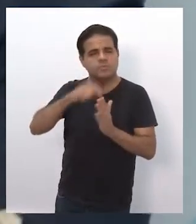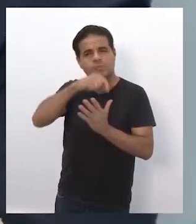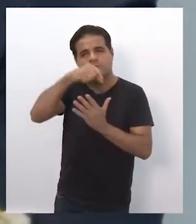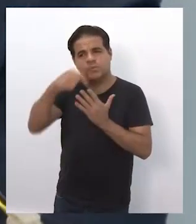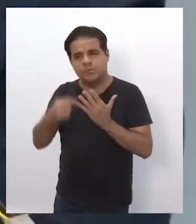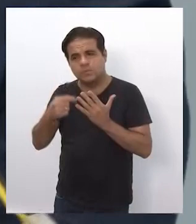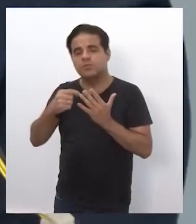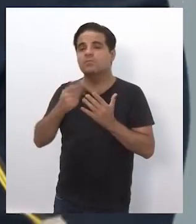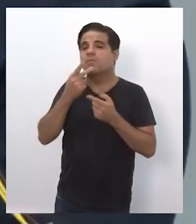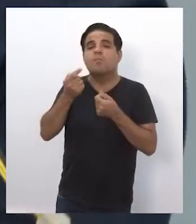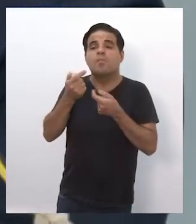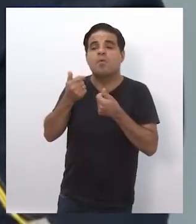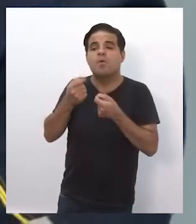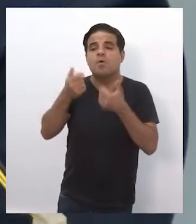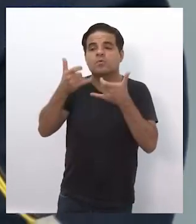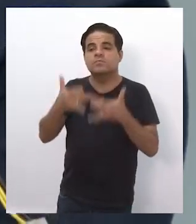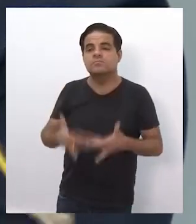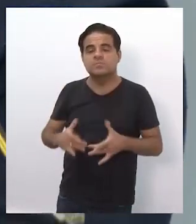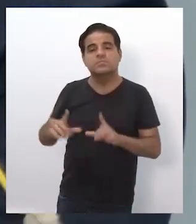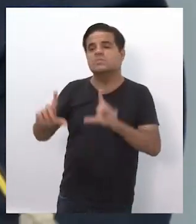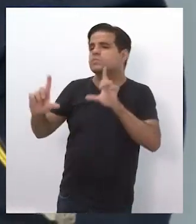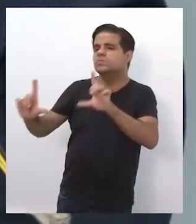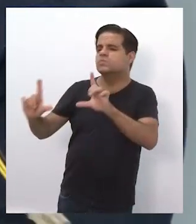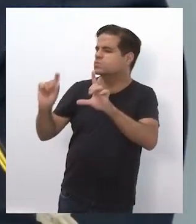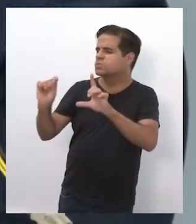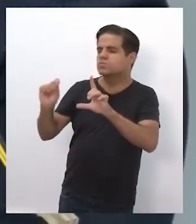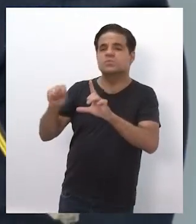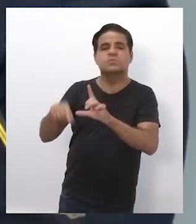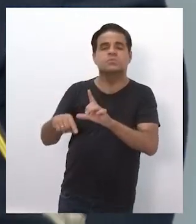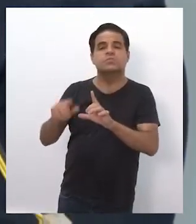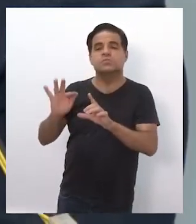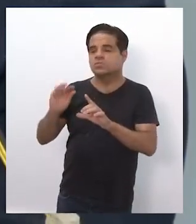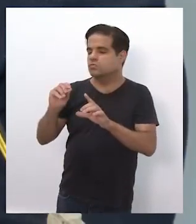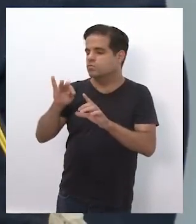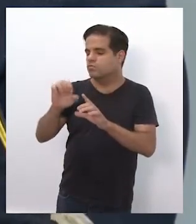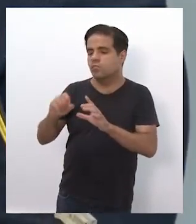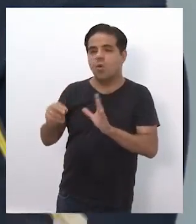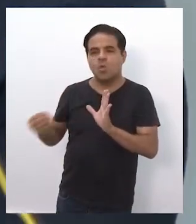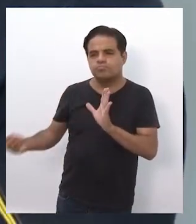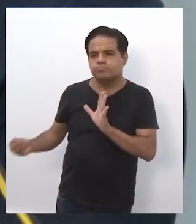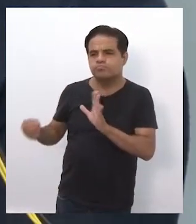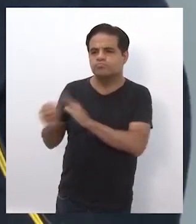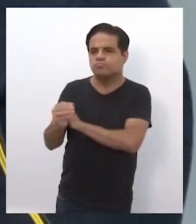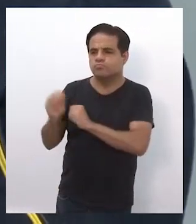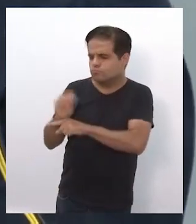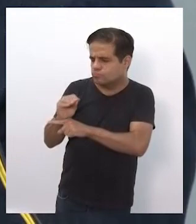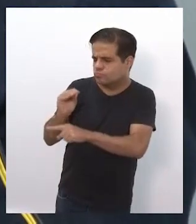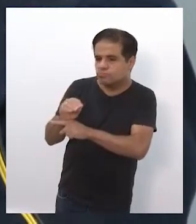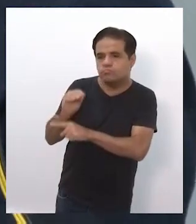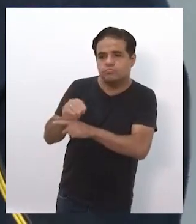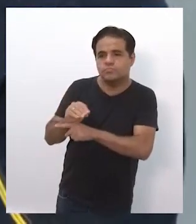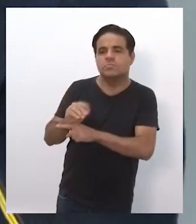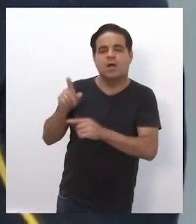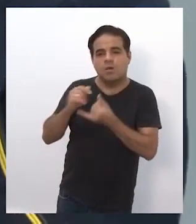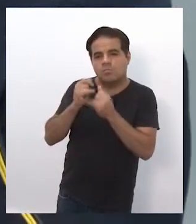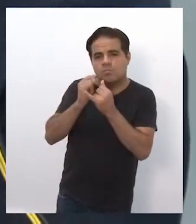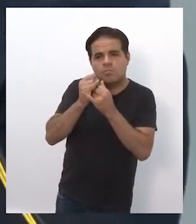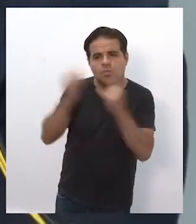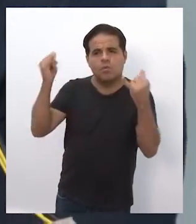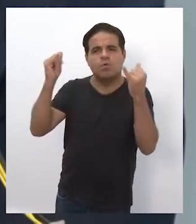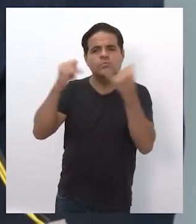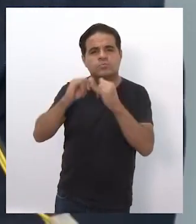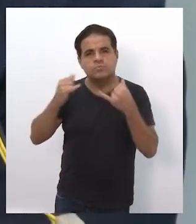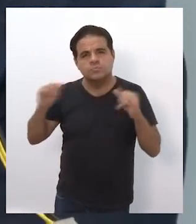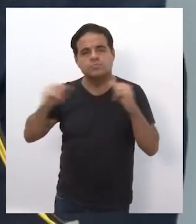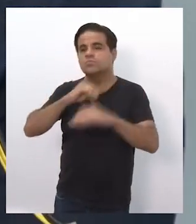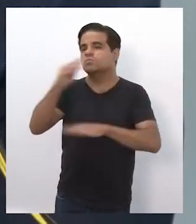falamos bem pouquinho sobre isso daqui. O que é isso daqui, Felipe? Isso daqui é a fonte de alimentação. Isso daqui é o que energiza